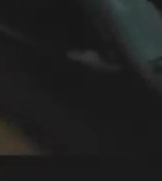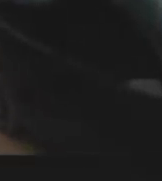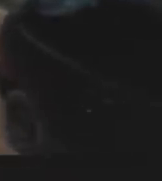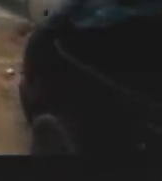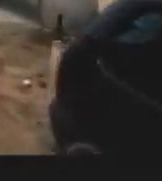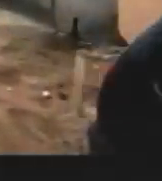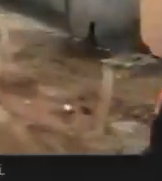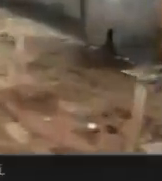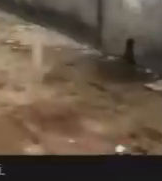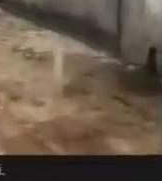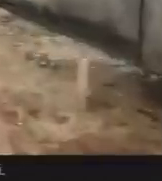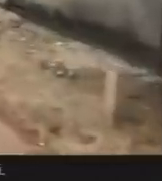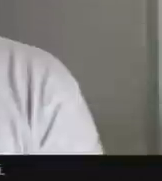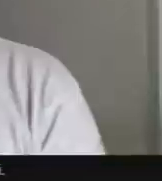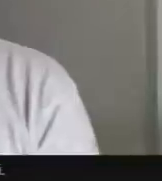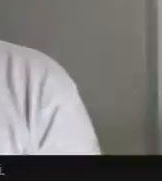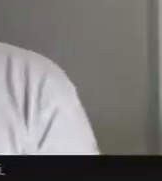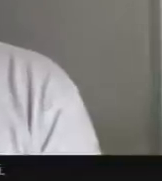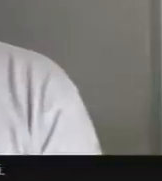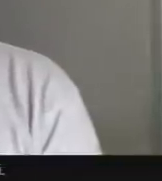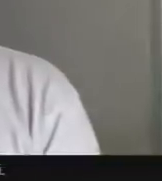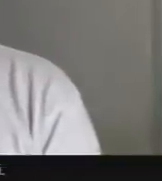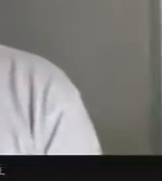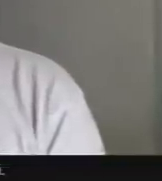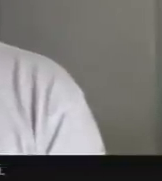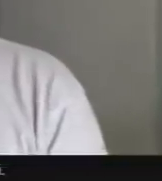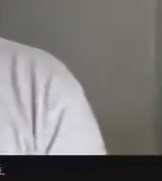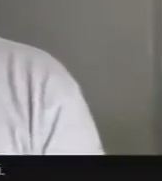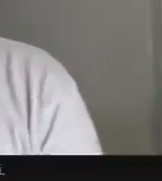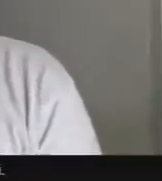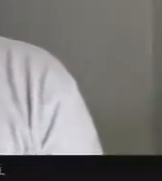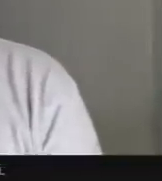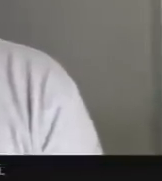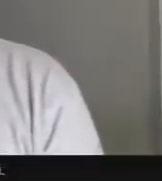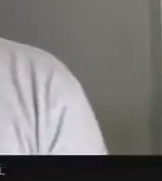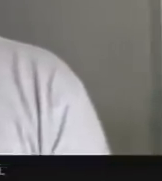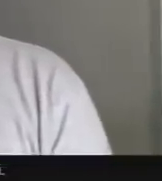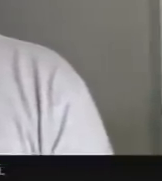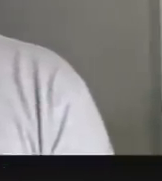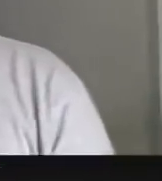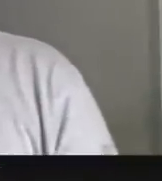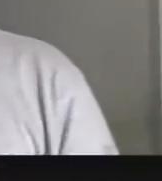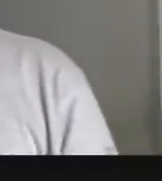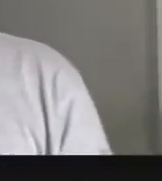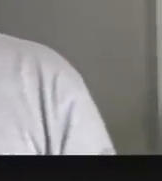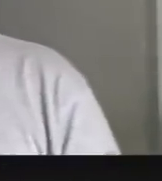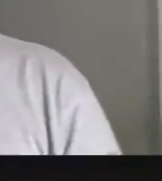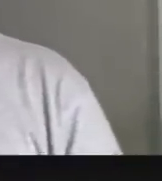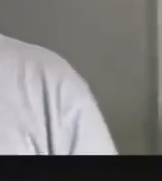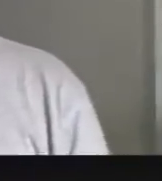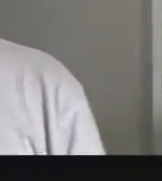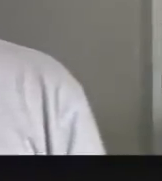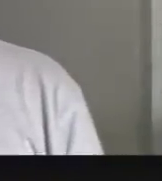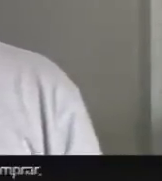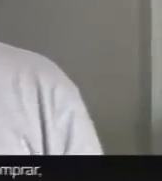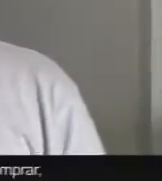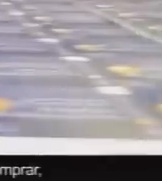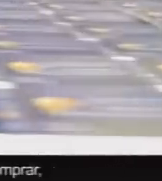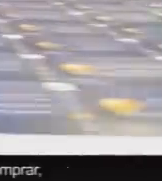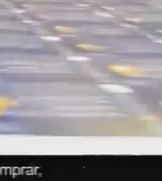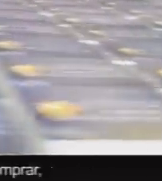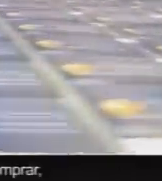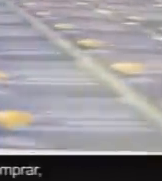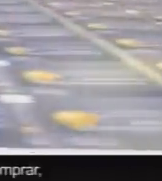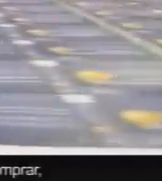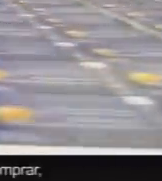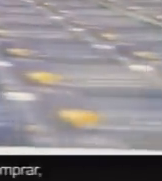Quando chegou no segundo grau, eu fiz o primeiro e o segundo anos, depois parei. Parei por uma série de motivos, né? Para poder